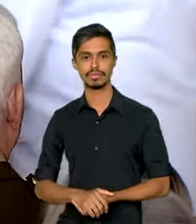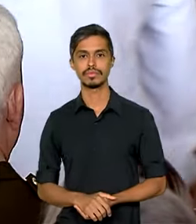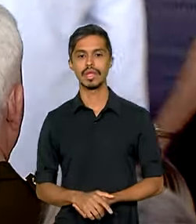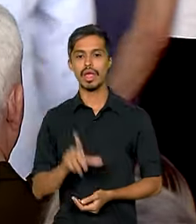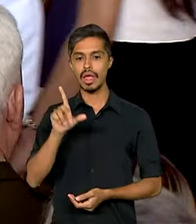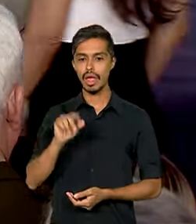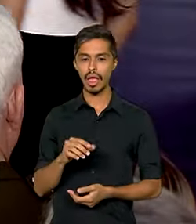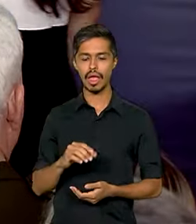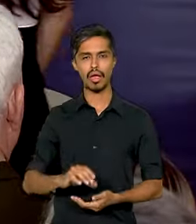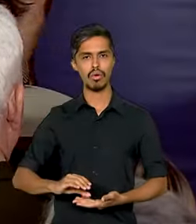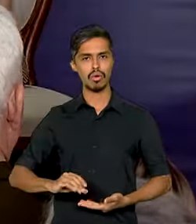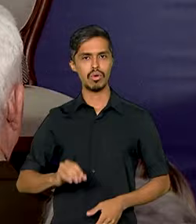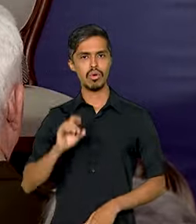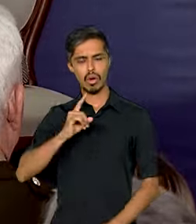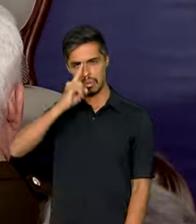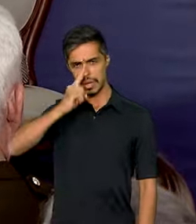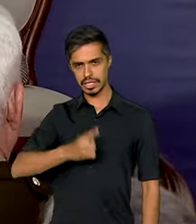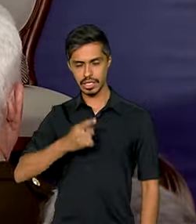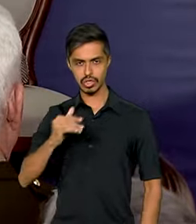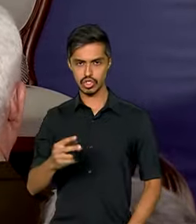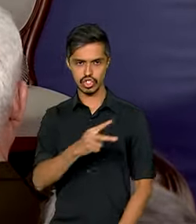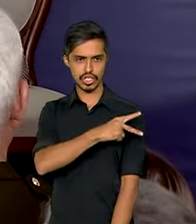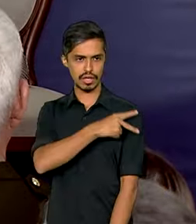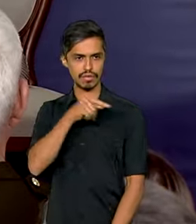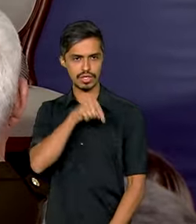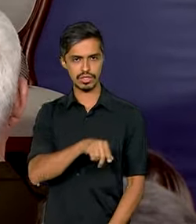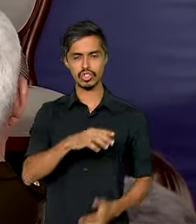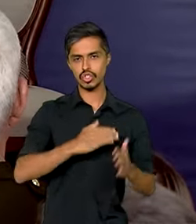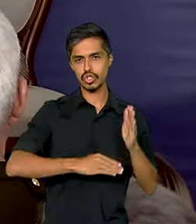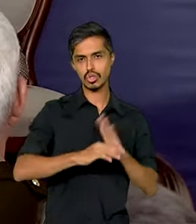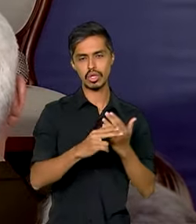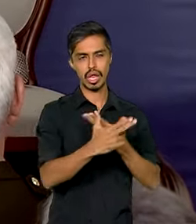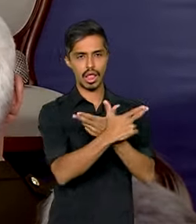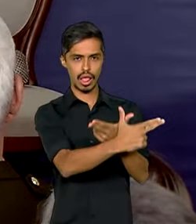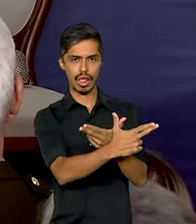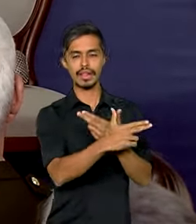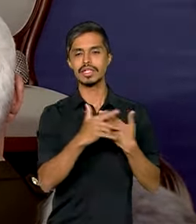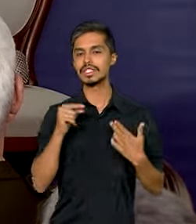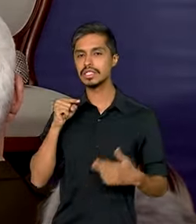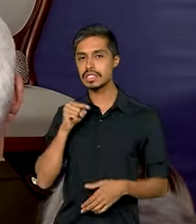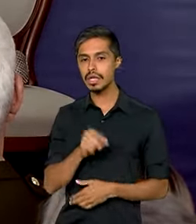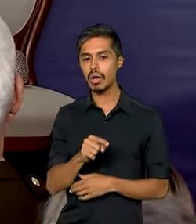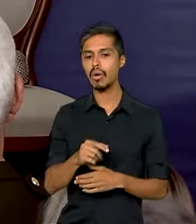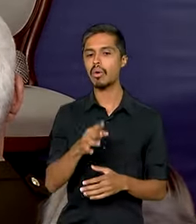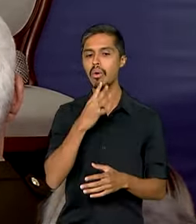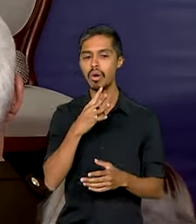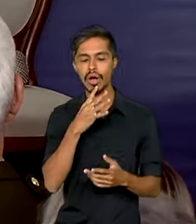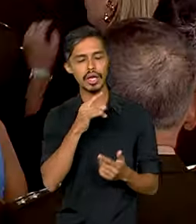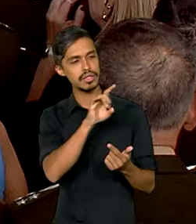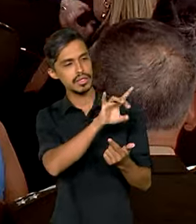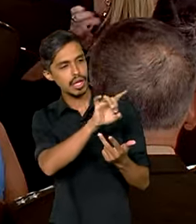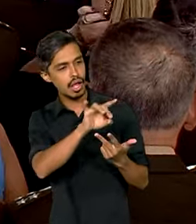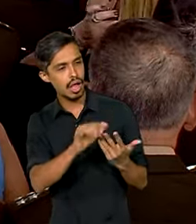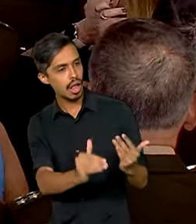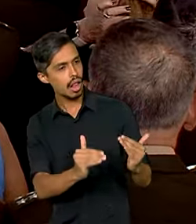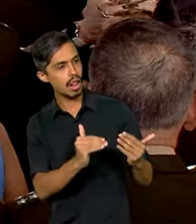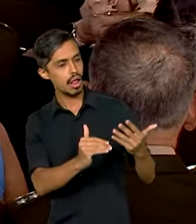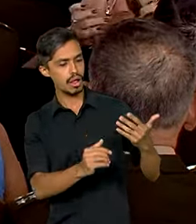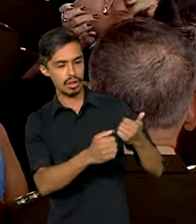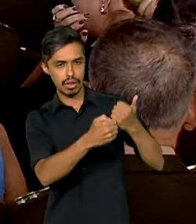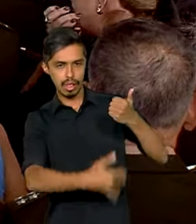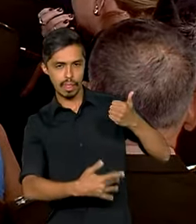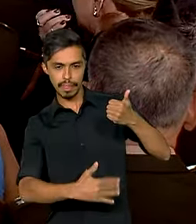é o comandante-chefe das Forças Armadas, conheça os promovidos. Nesta terça-feira, foi a vez